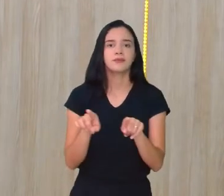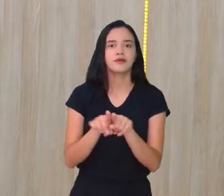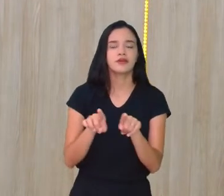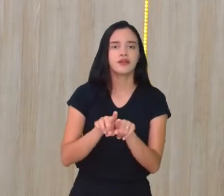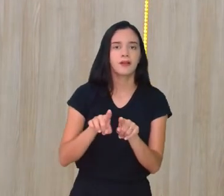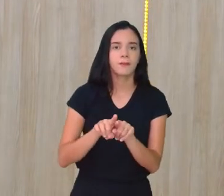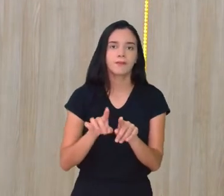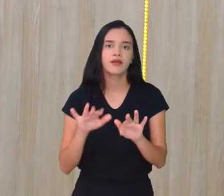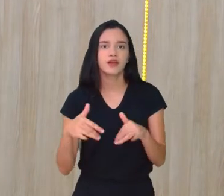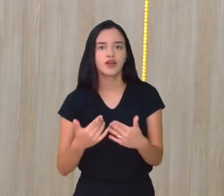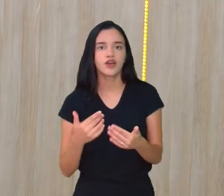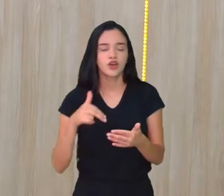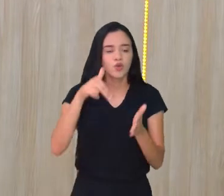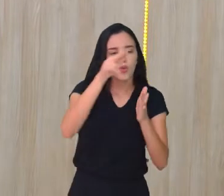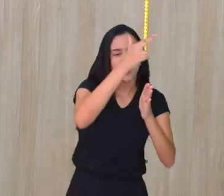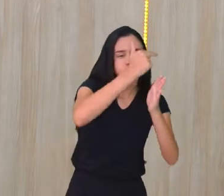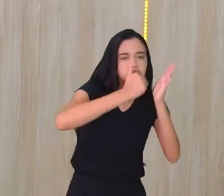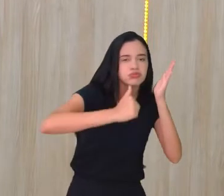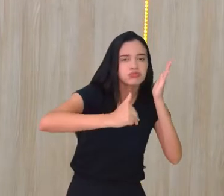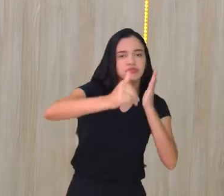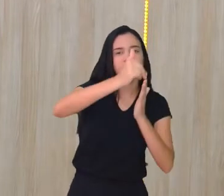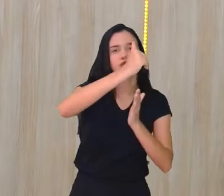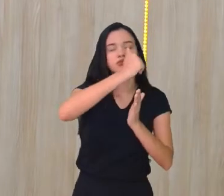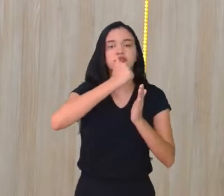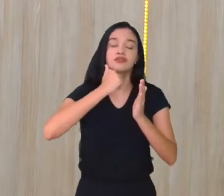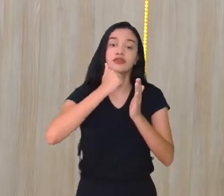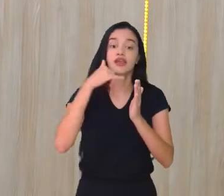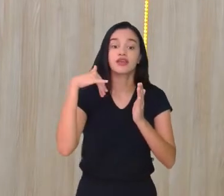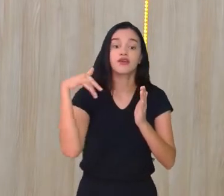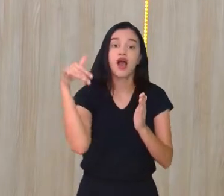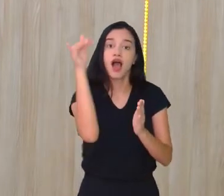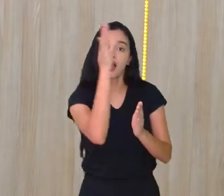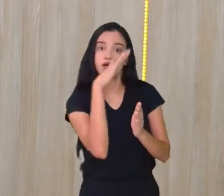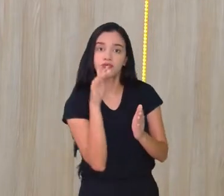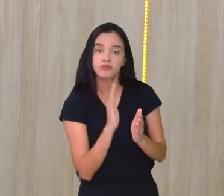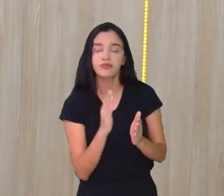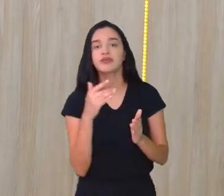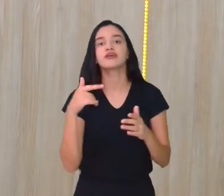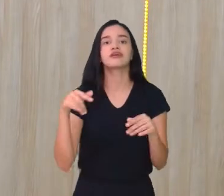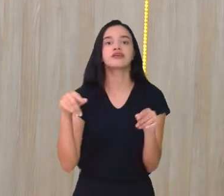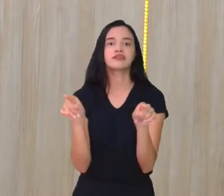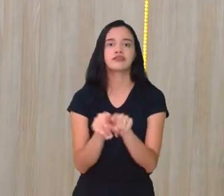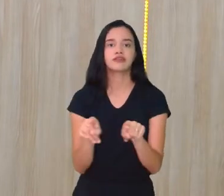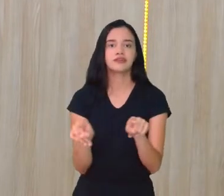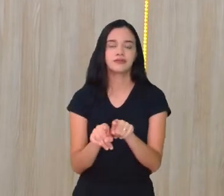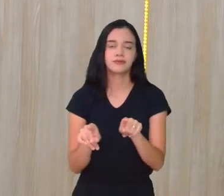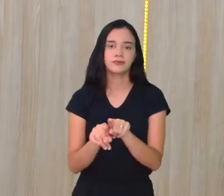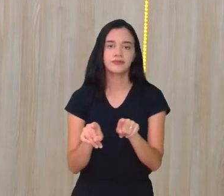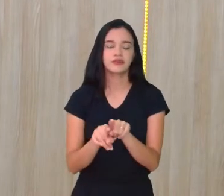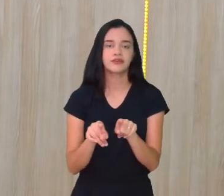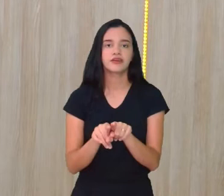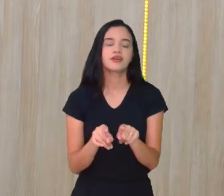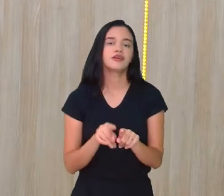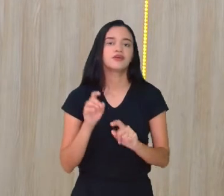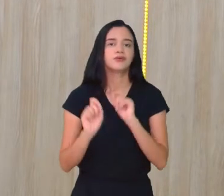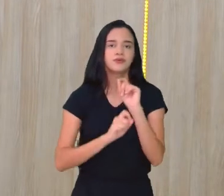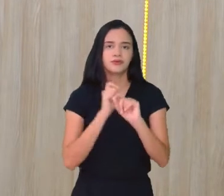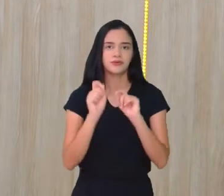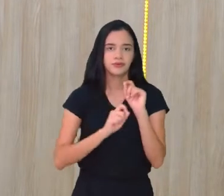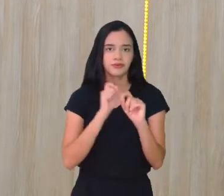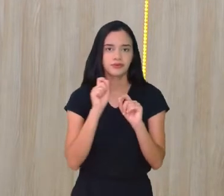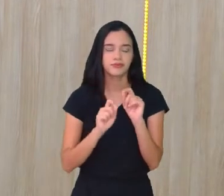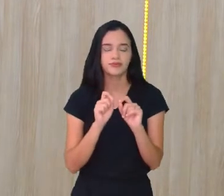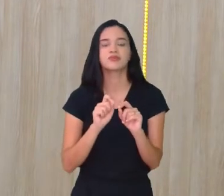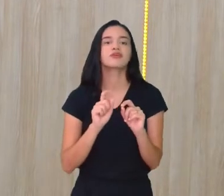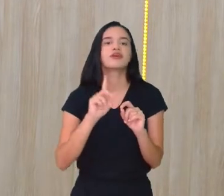desenho pertencente à nação brasileira e também aqueles trechozinhos menores que vão